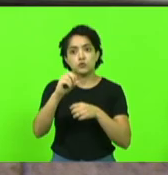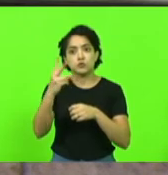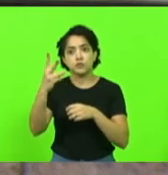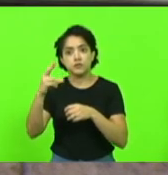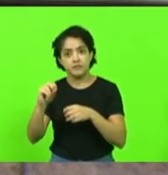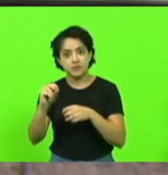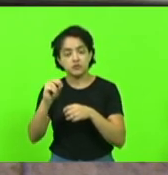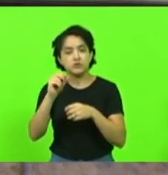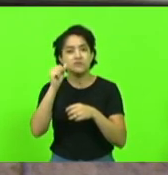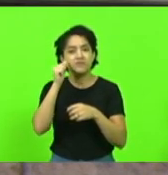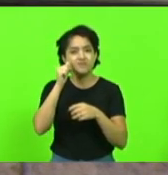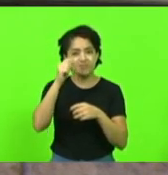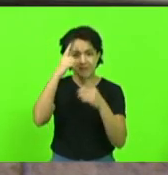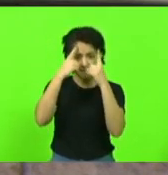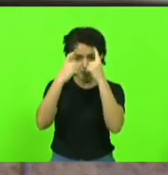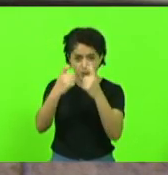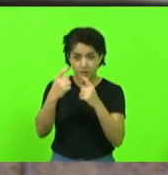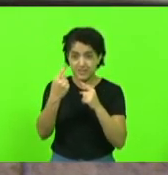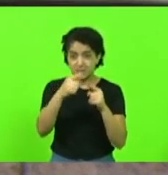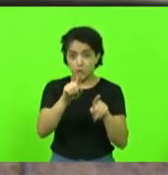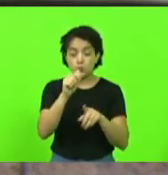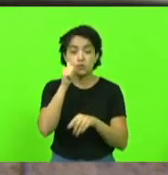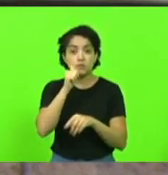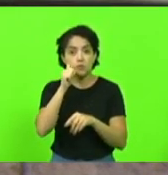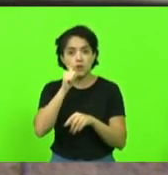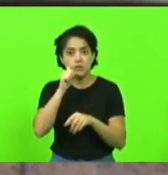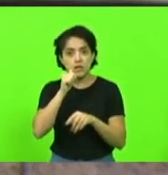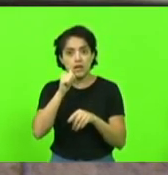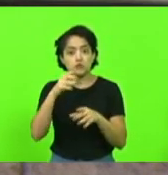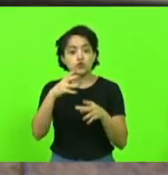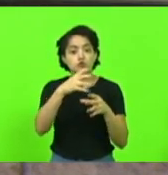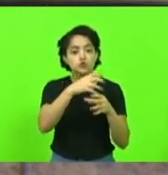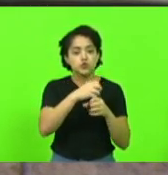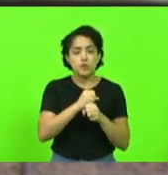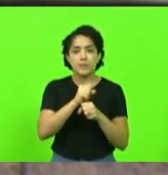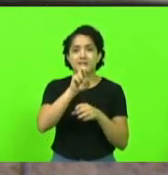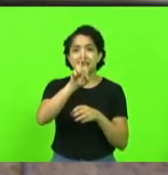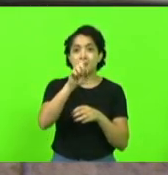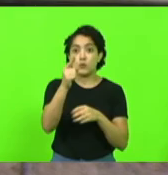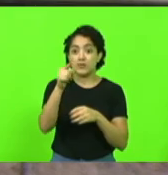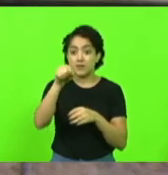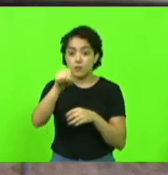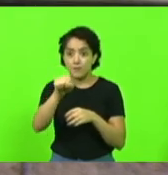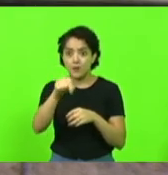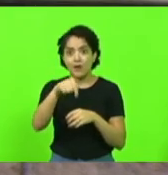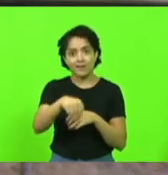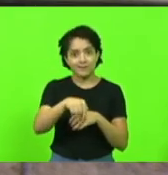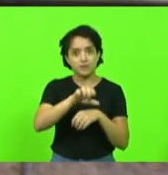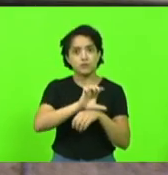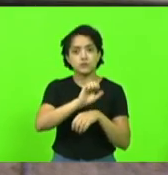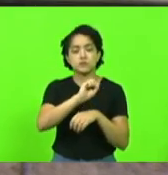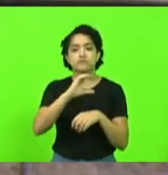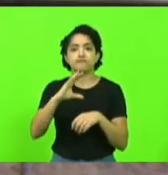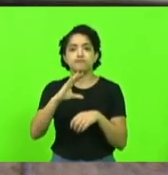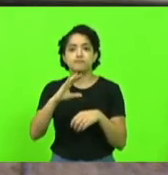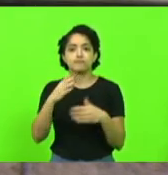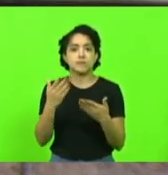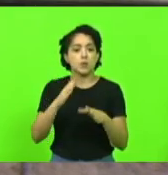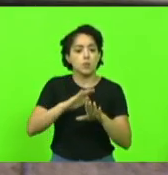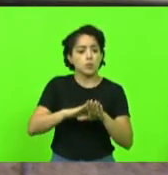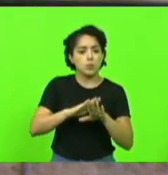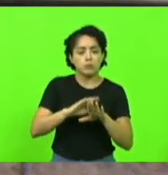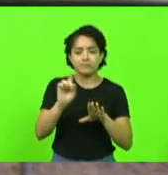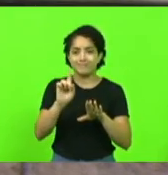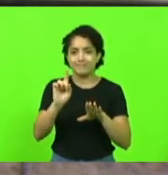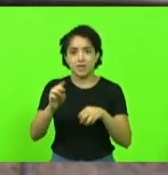mulher. 51 mil boletins de ocorrência em Santa Catarina. Então, não é ideológico, é